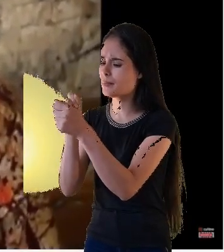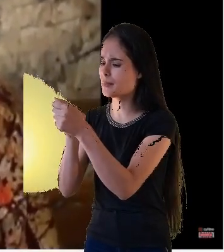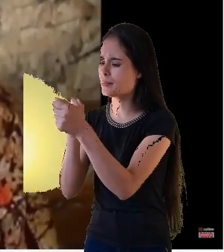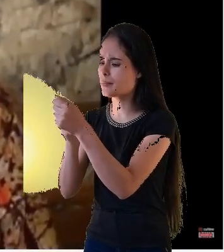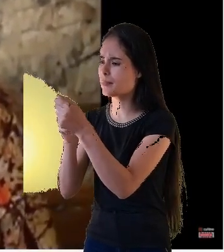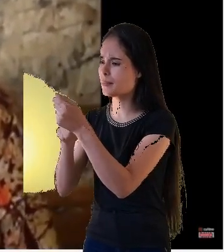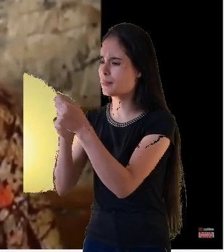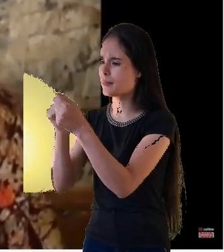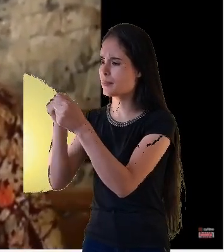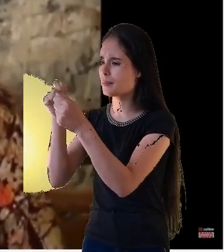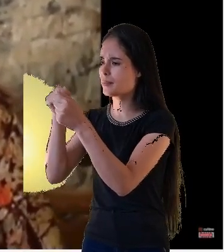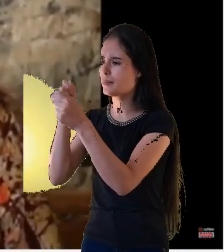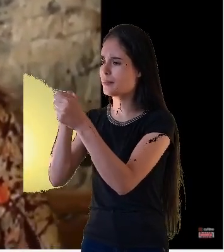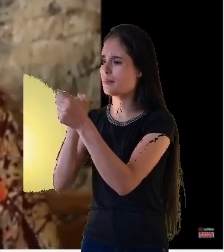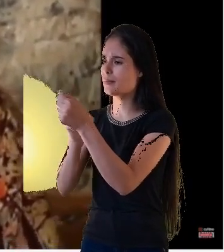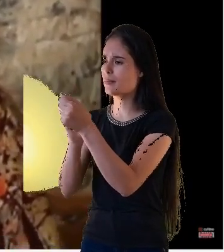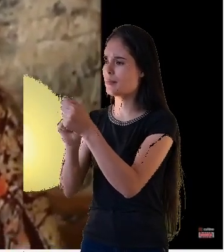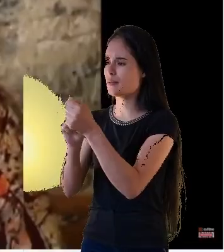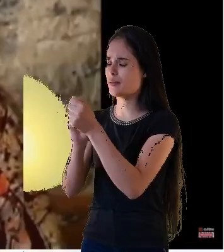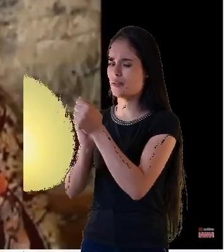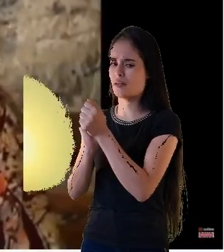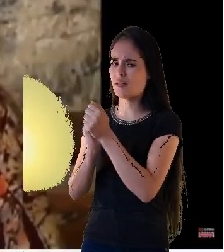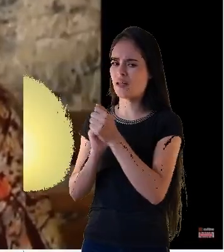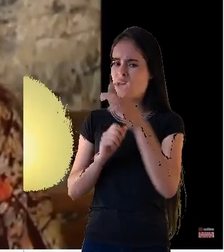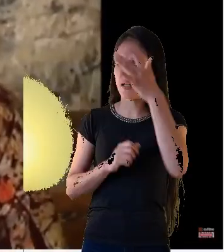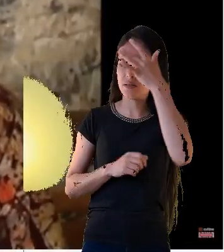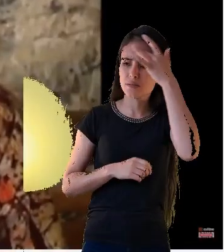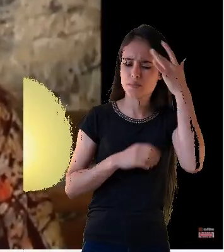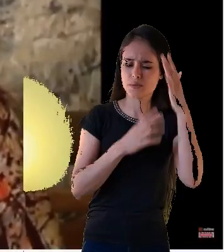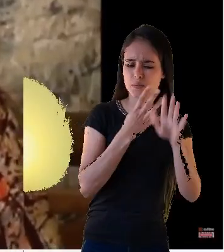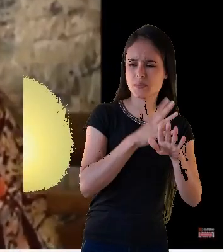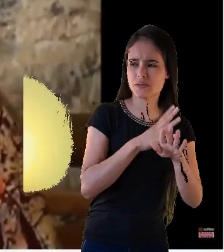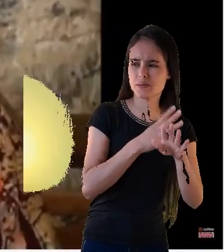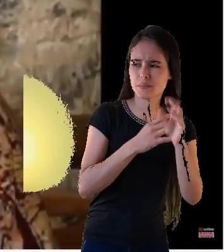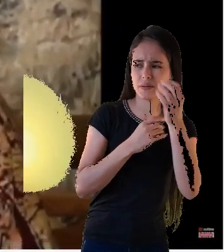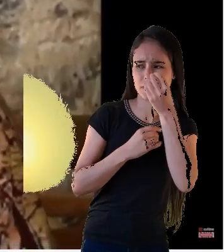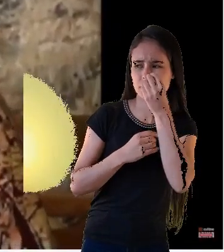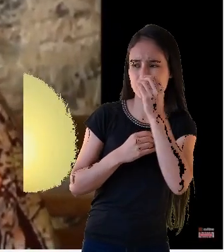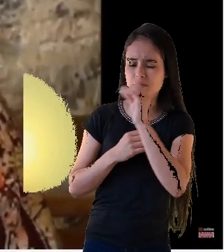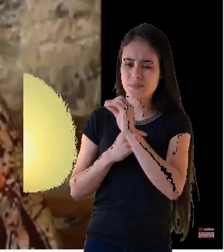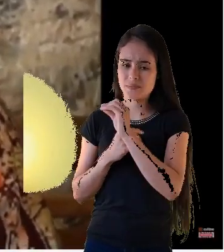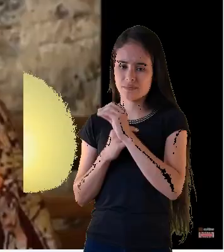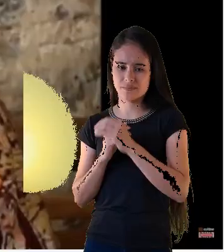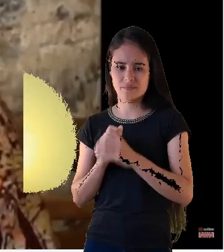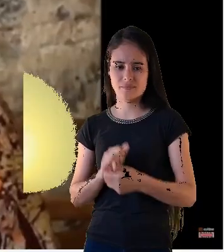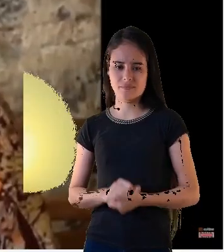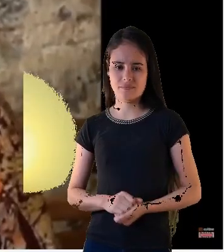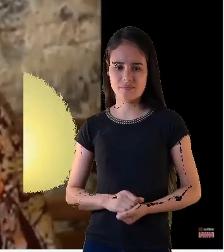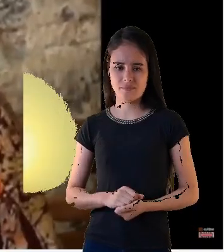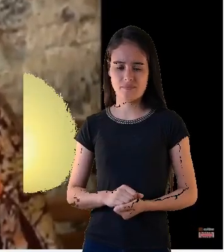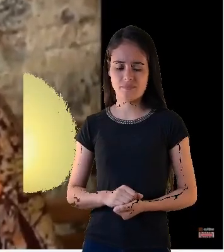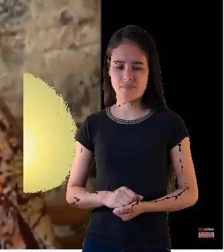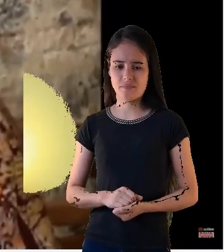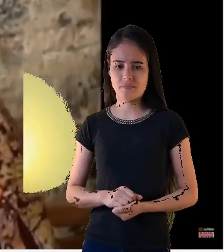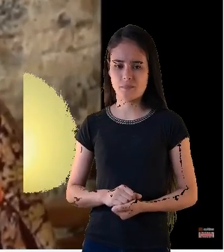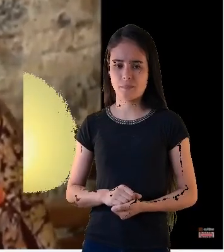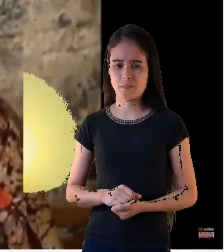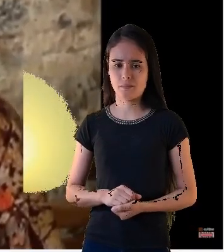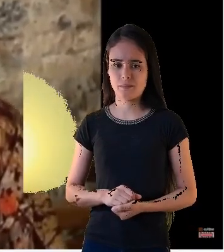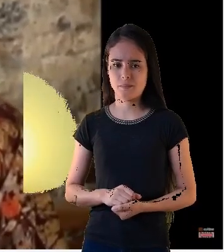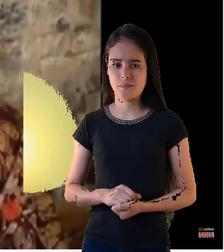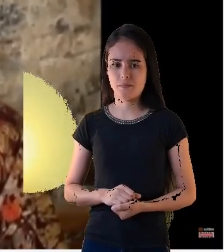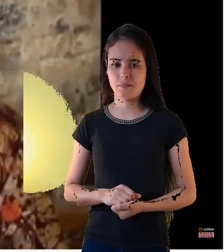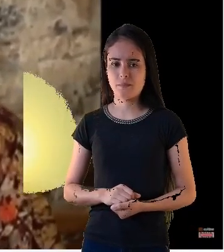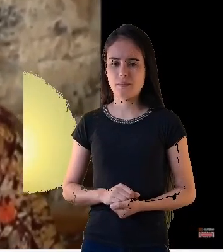se trata de um negro, olha lá, é um artista, é um pintor aí. Quer